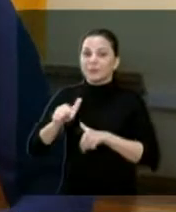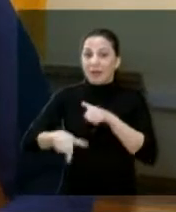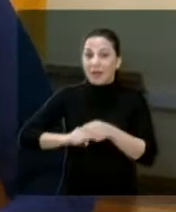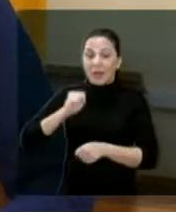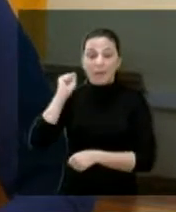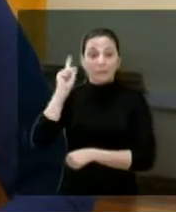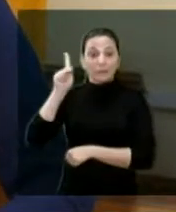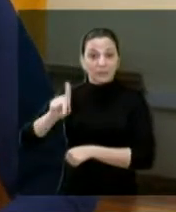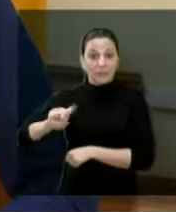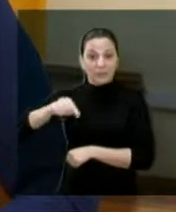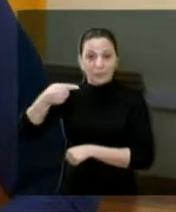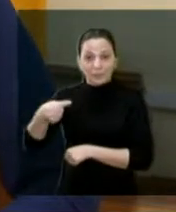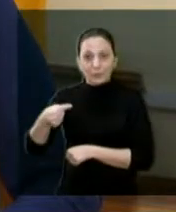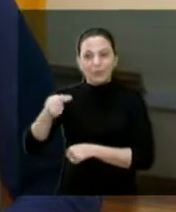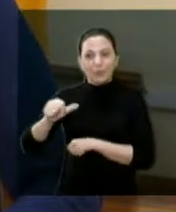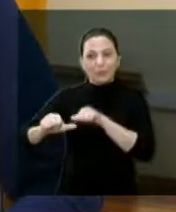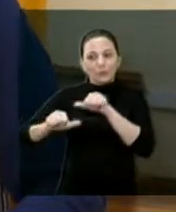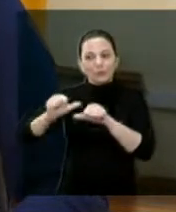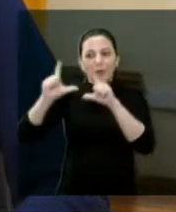aposenta, né?